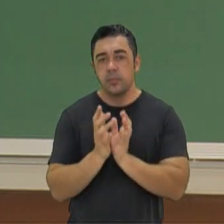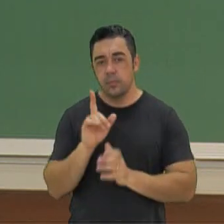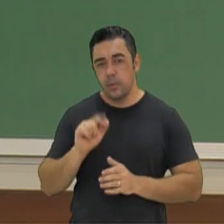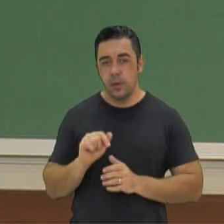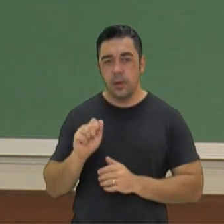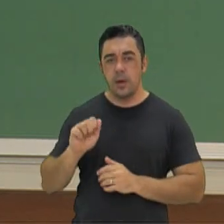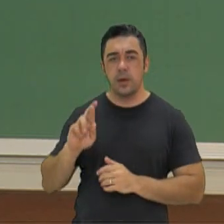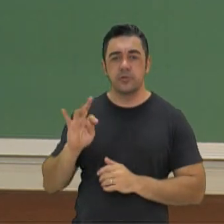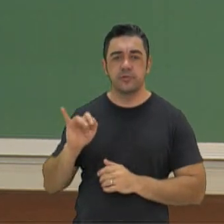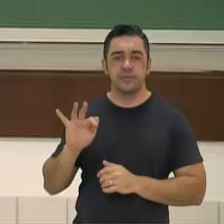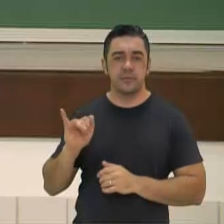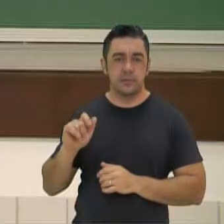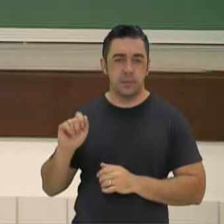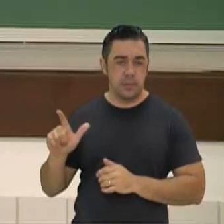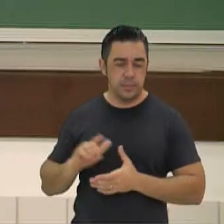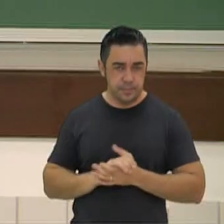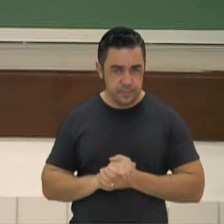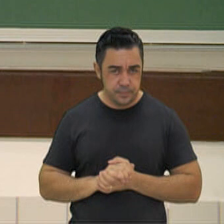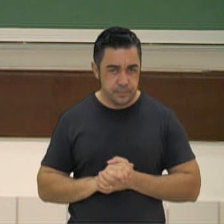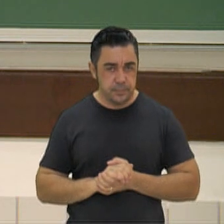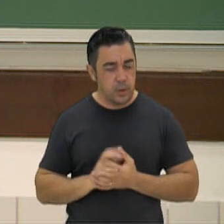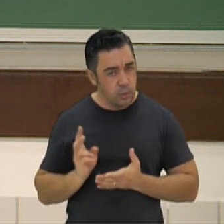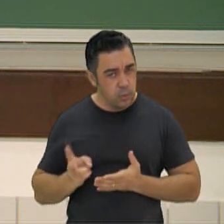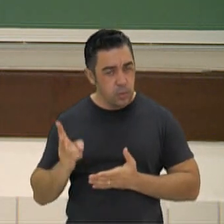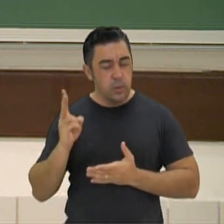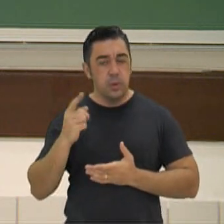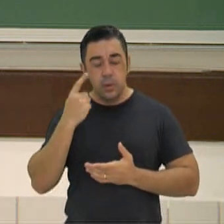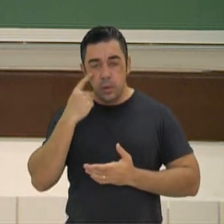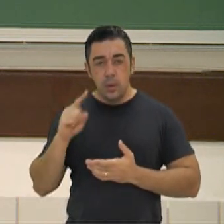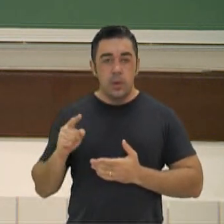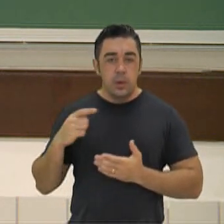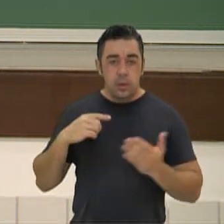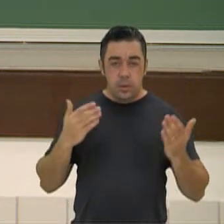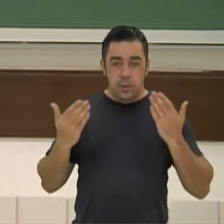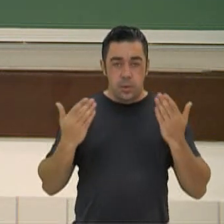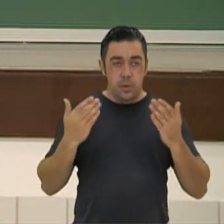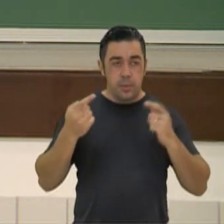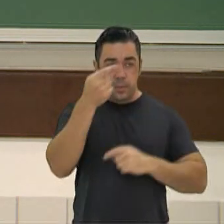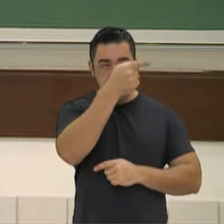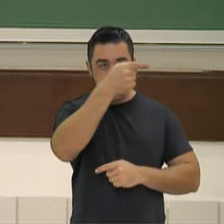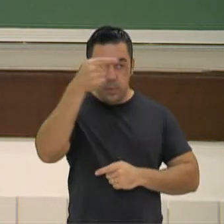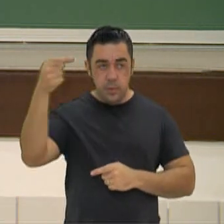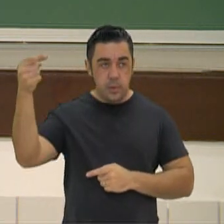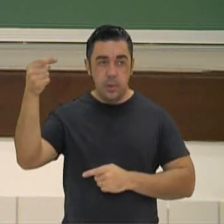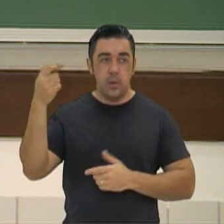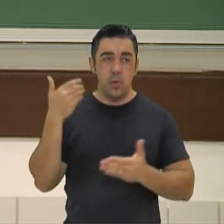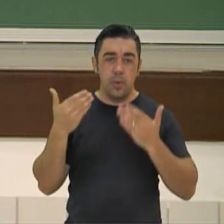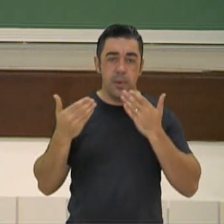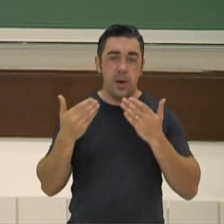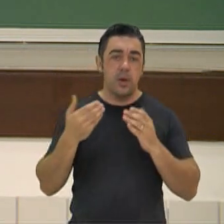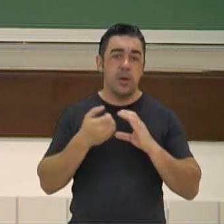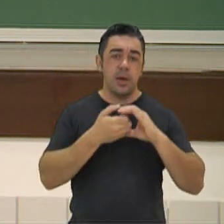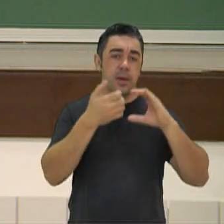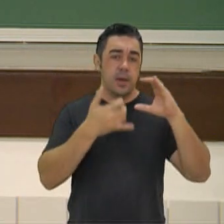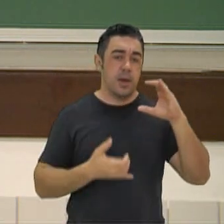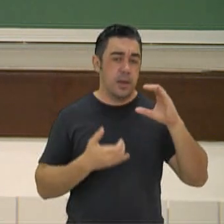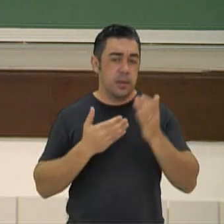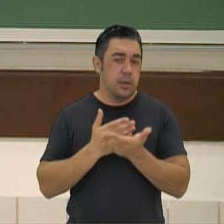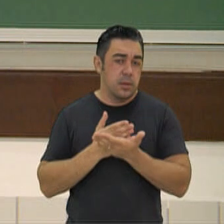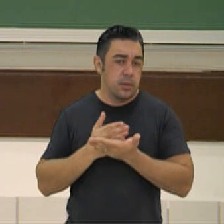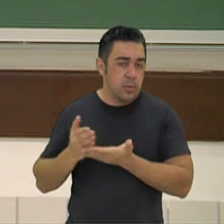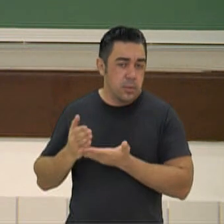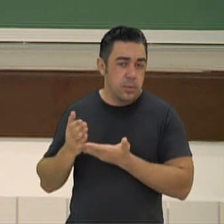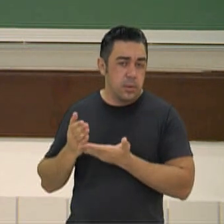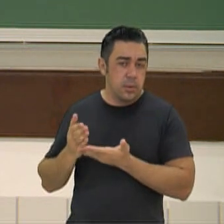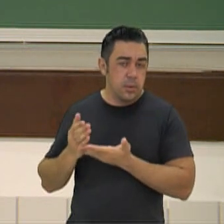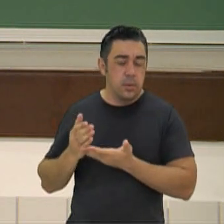artificial, beleza? Tá? Então vamos lá. Então, quando eu comparo a embriologia, eu comparo as características das fases iniciais dos